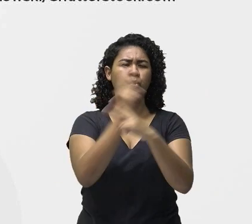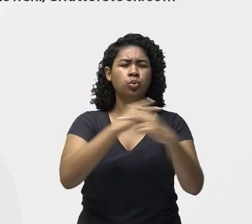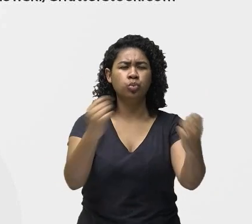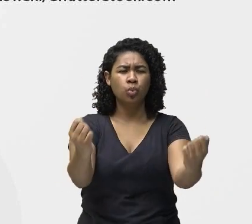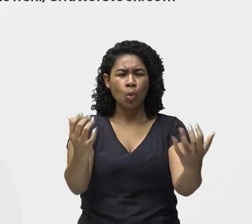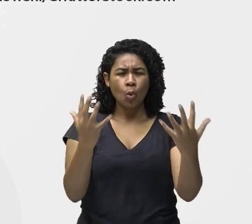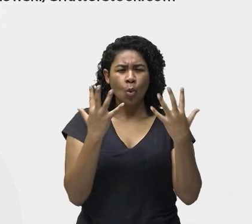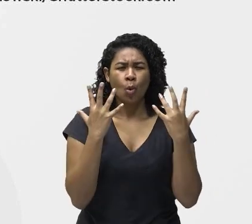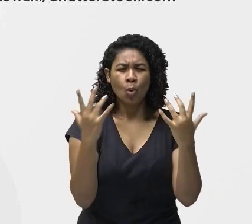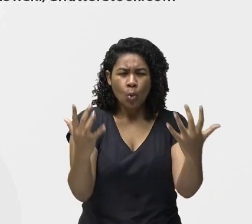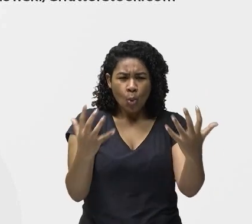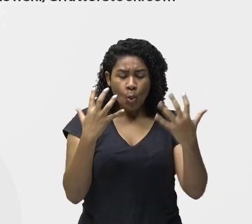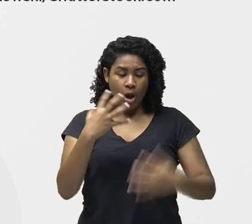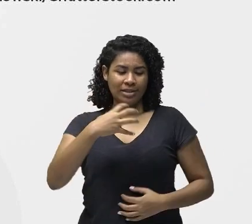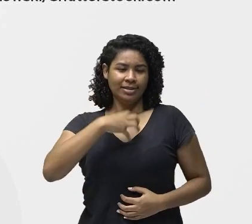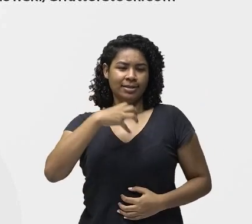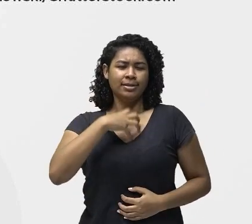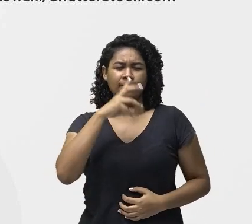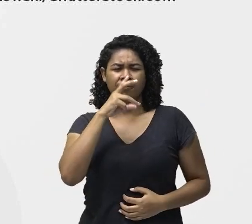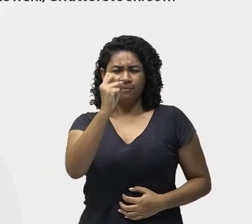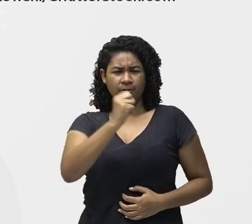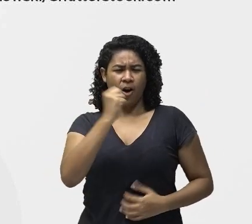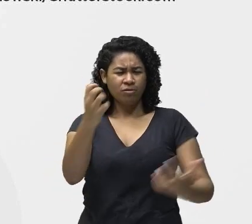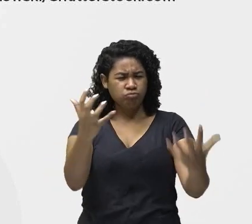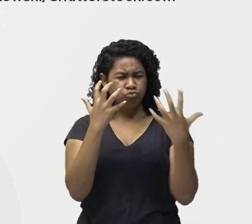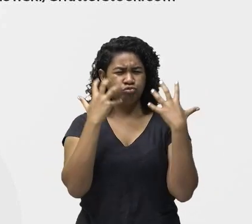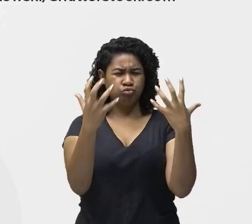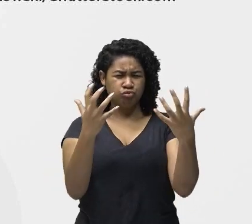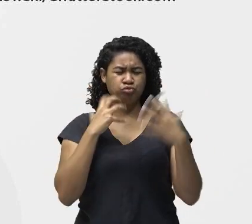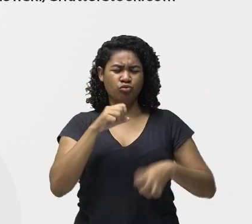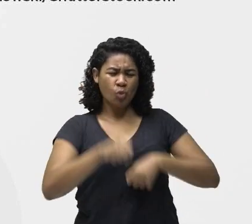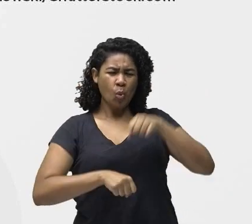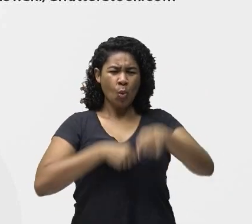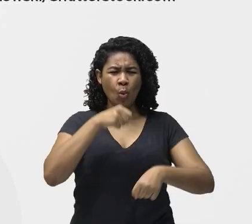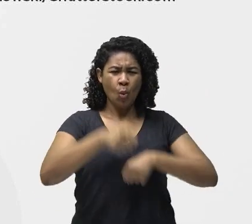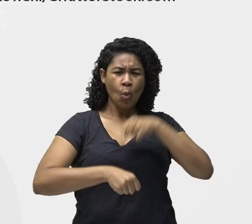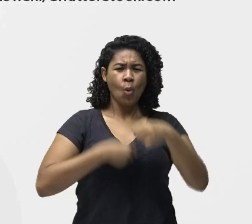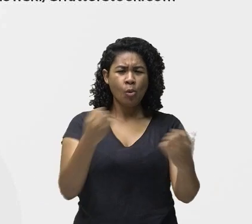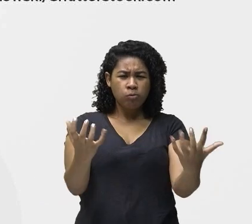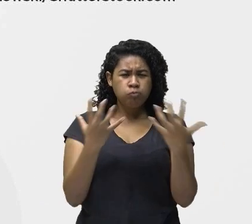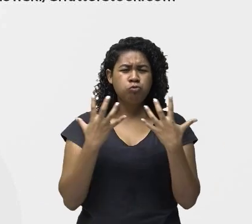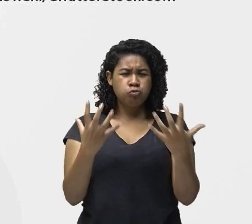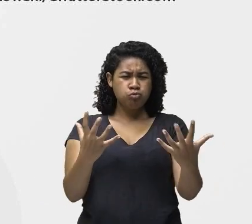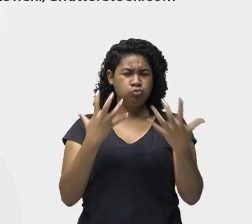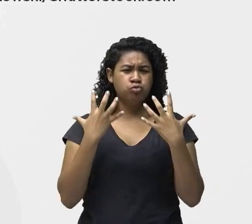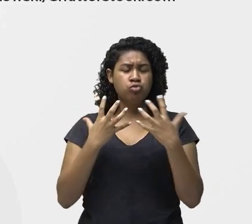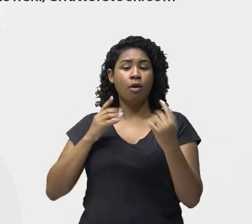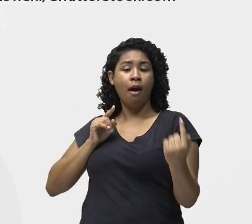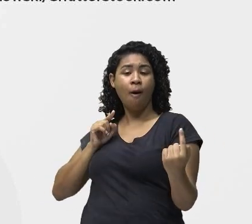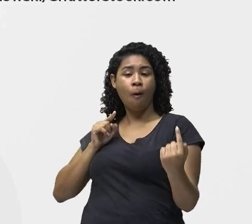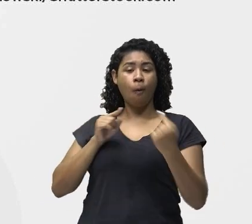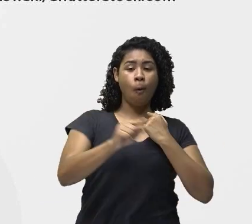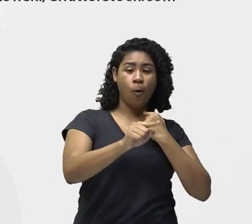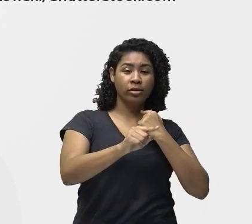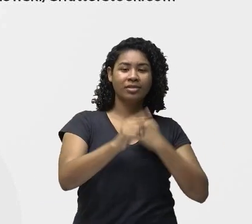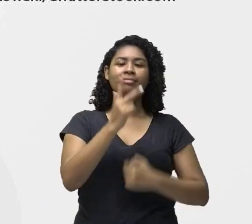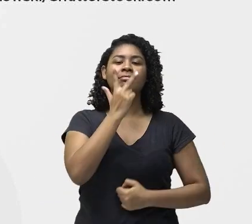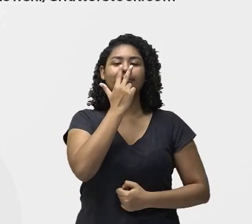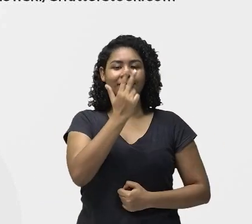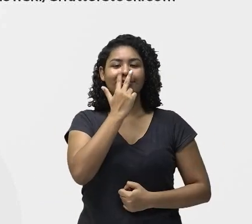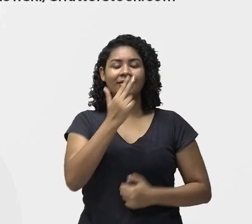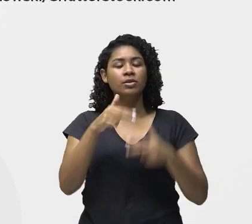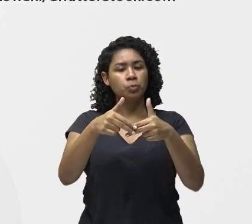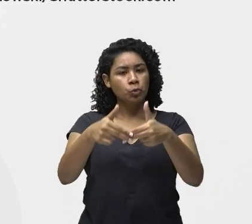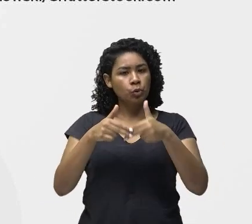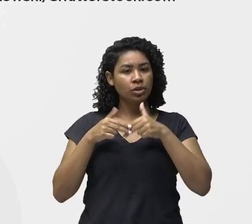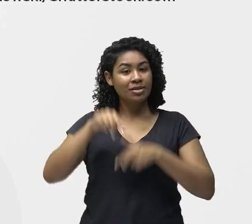né? Um garotinho andando de bicicleta. Observem que essa resistência do ar também